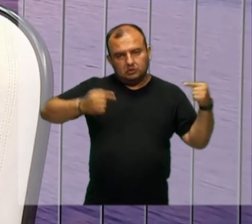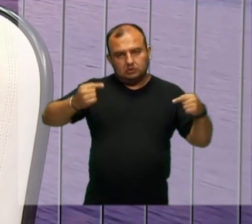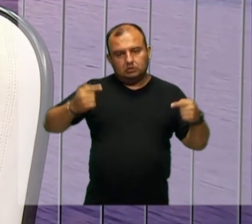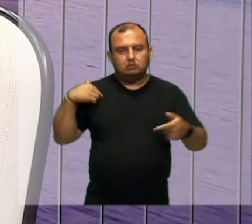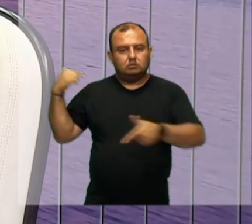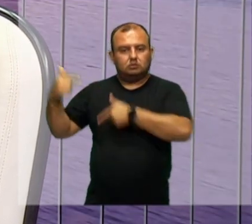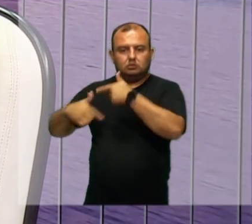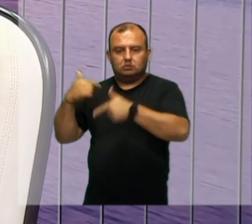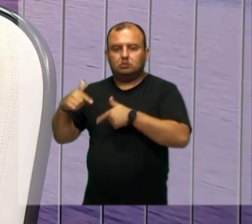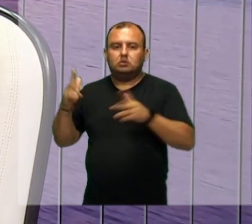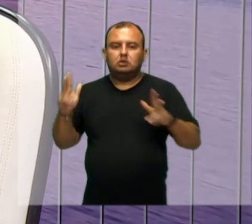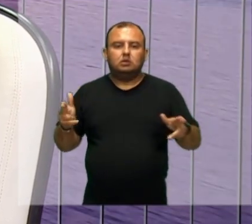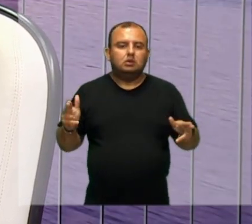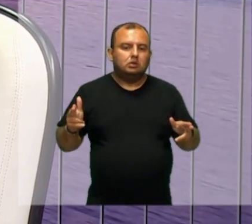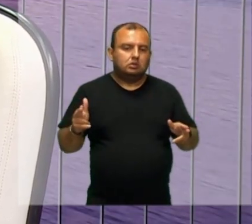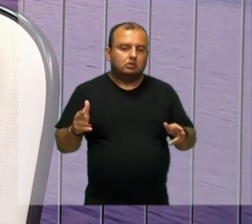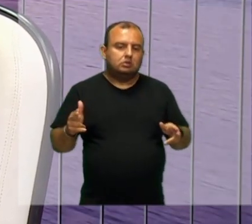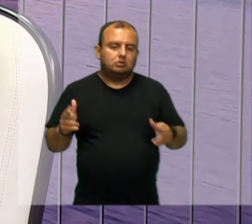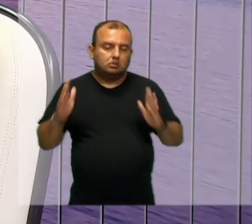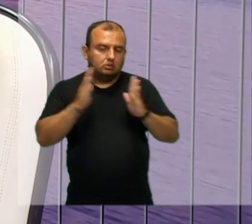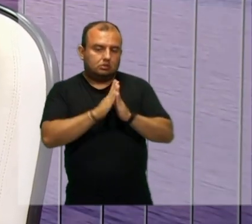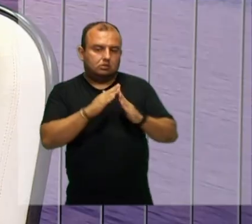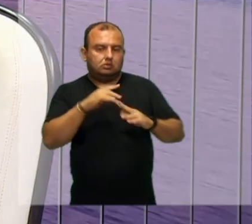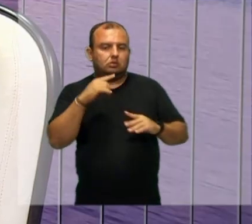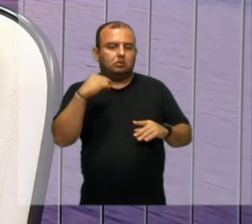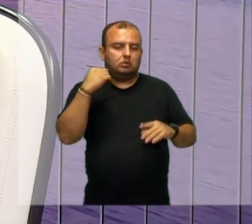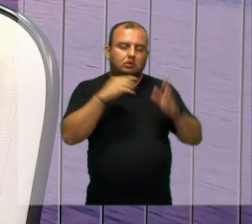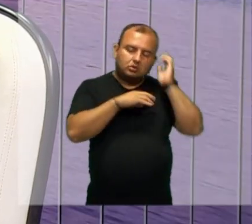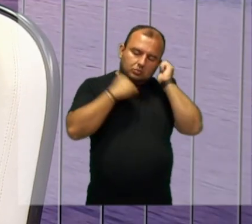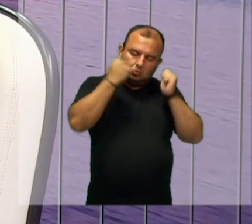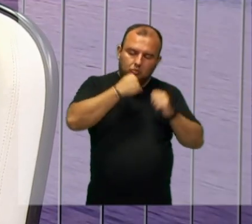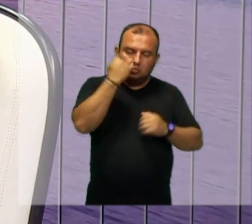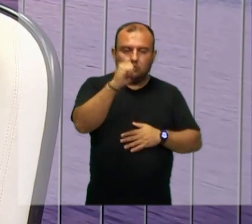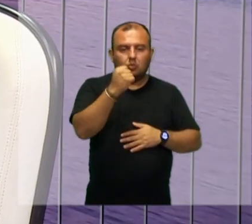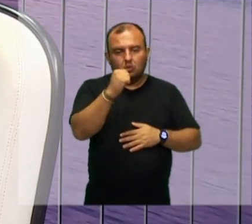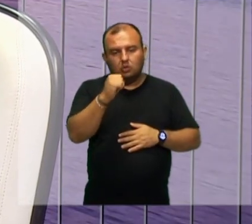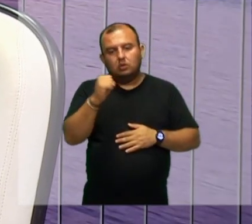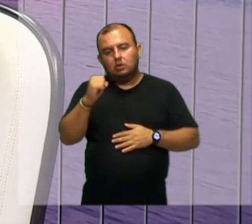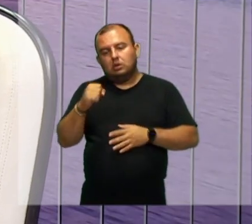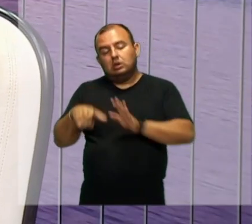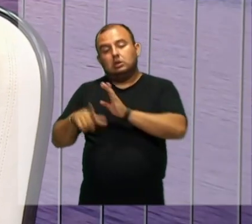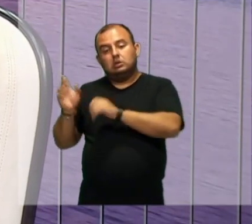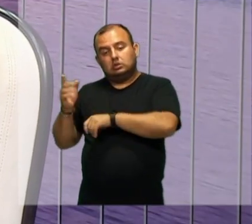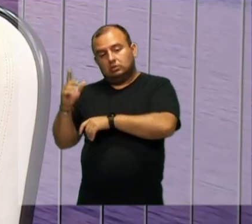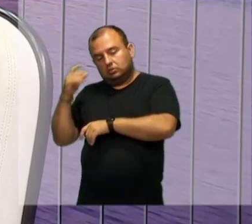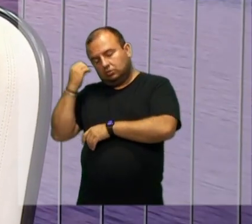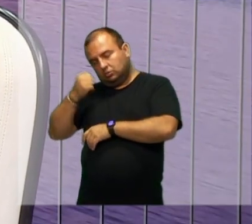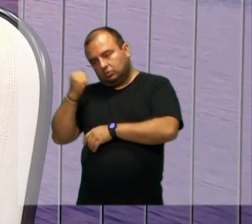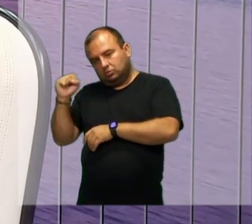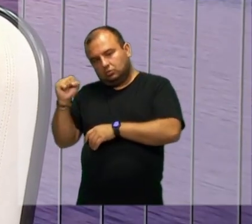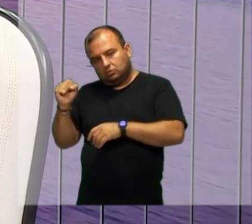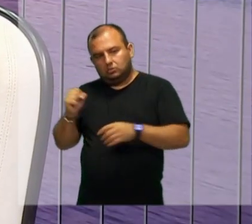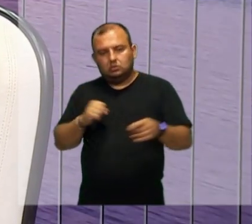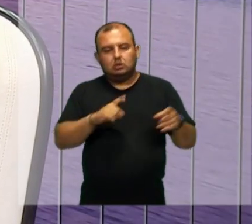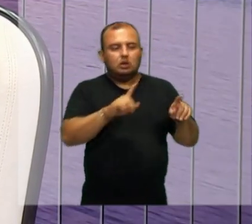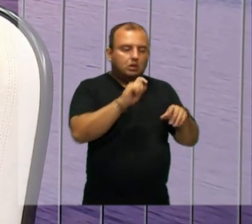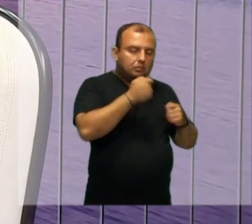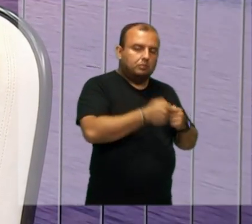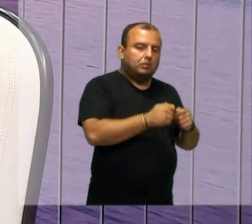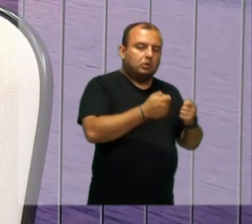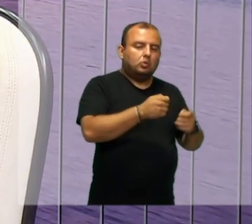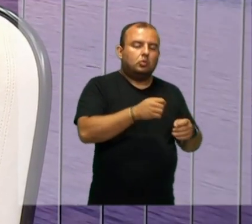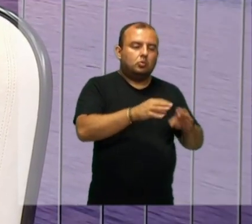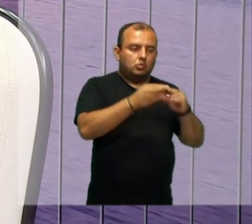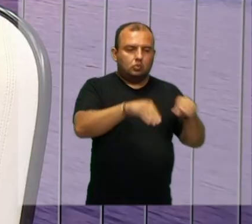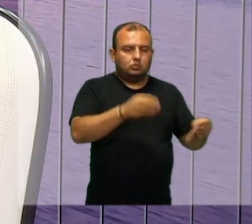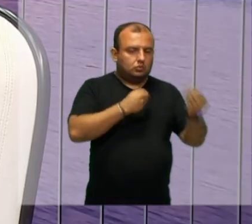treino. Então, se tu em casa tu dorme 8 horas, tu tem que dormir no mínimo 8 horas antes de competir. Se em casa tu come pão com ovo quando acorda,